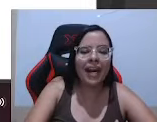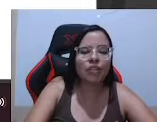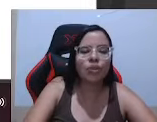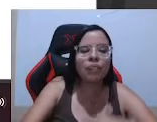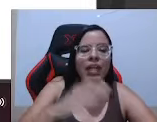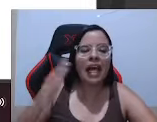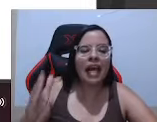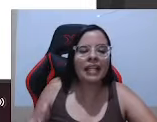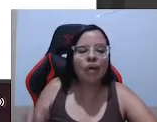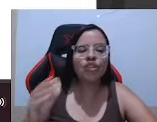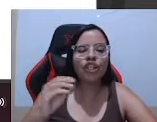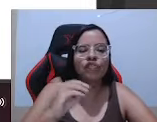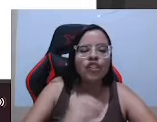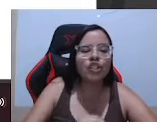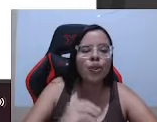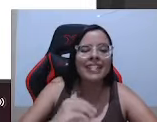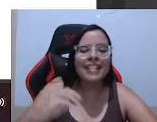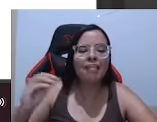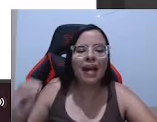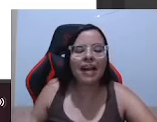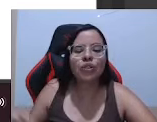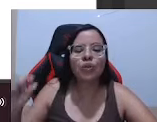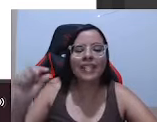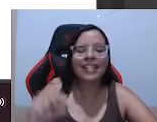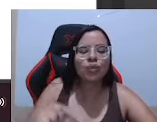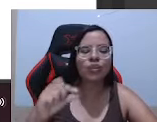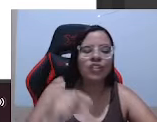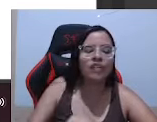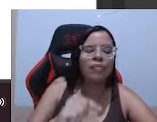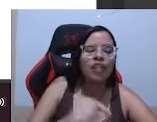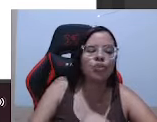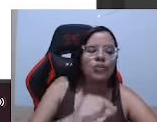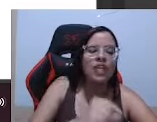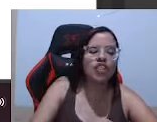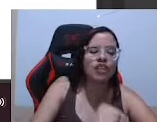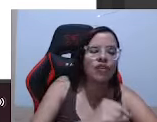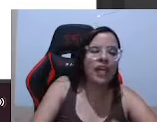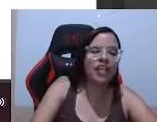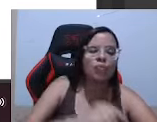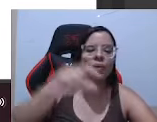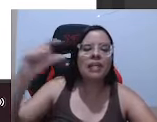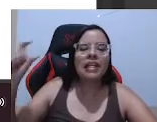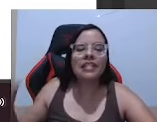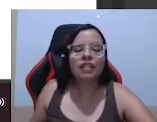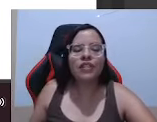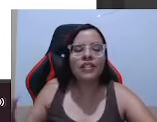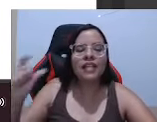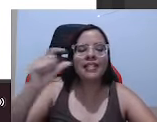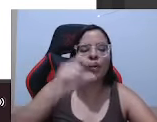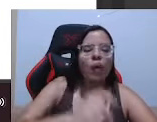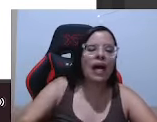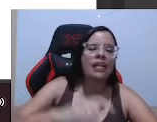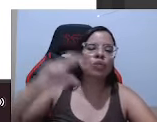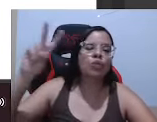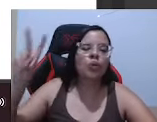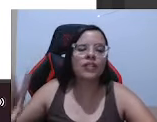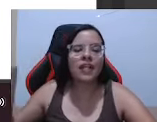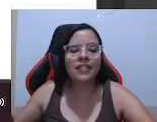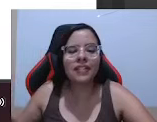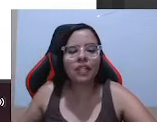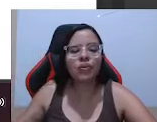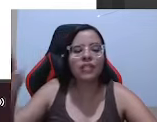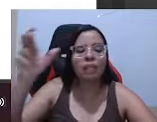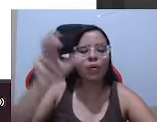de março até o dia 22 de março, exclusivamente no site da Vunesp. Se você se enquadra nos